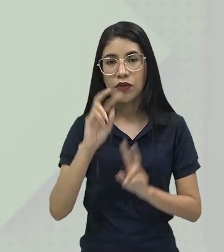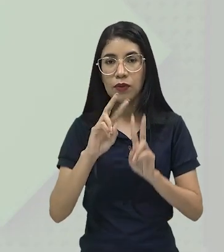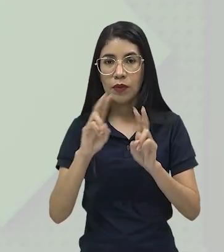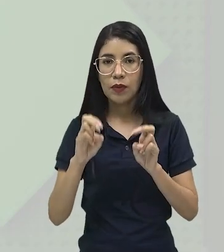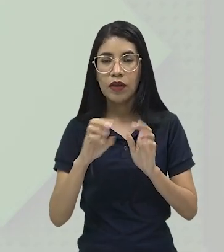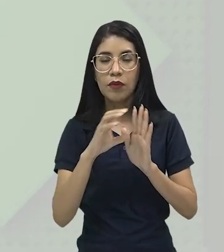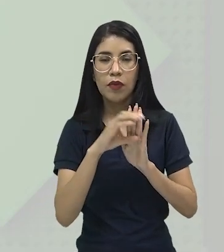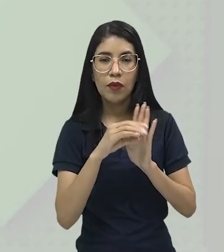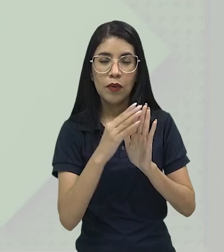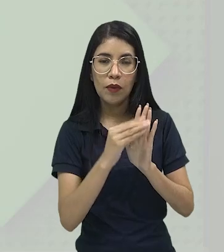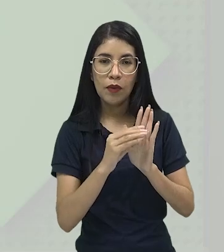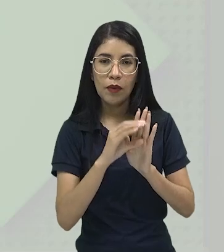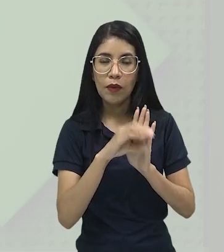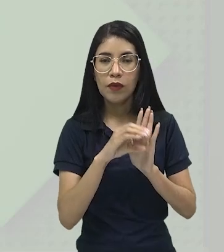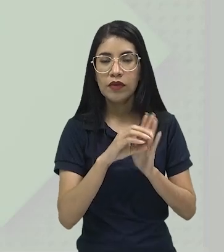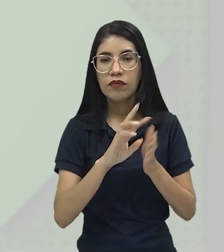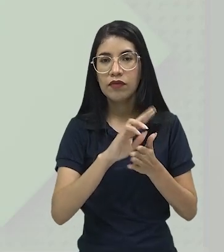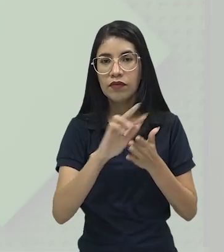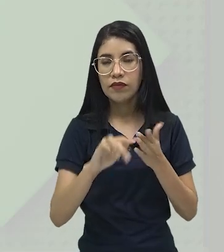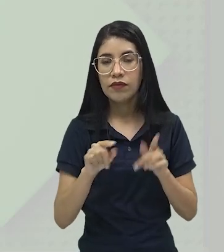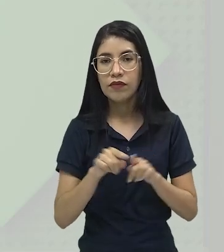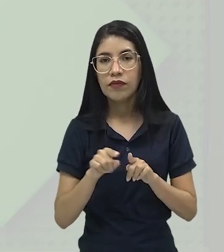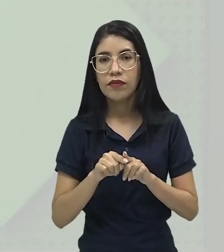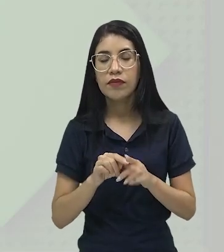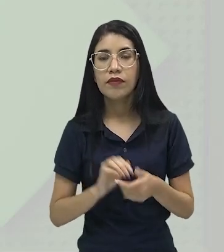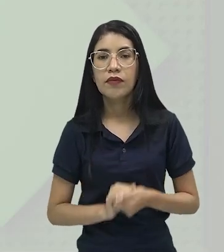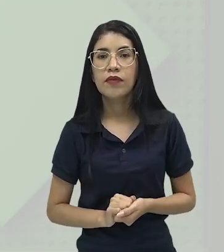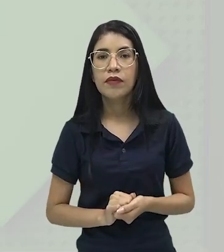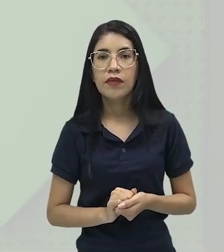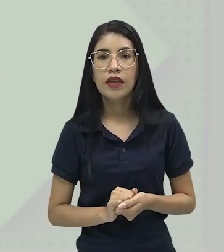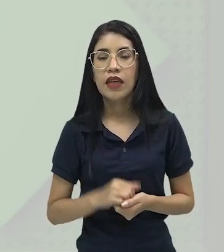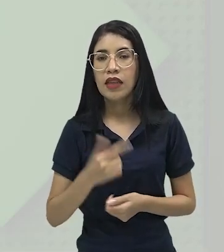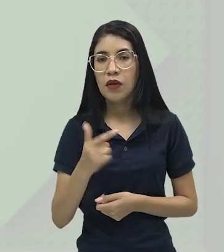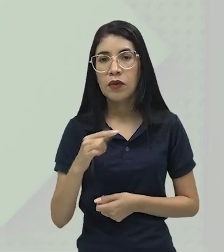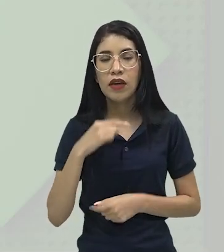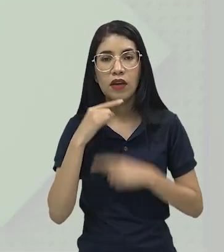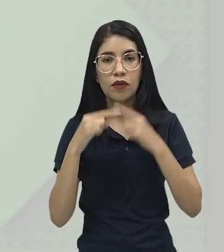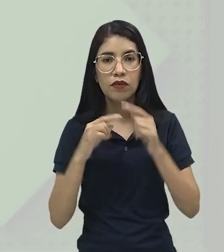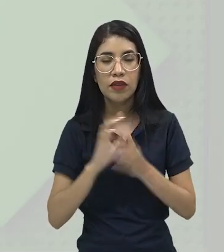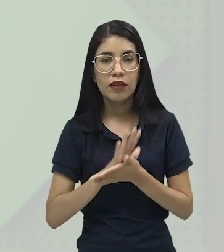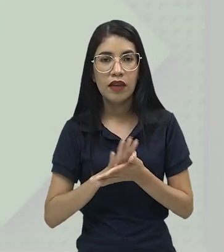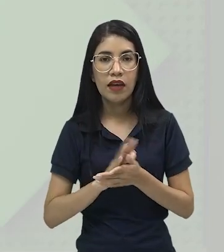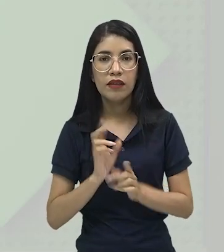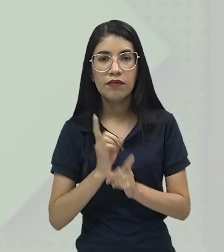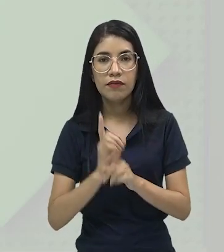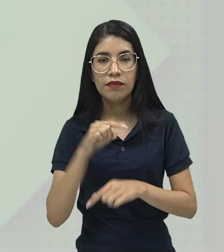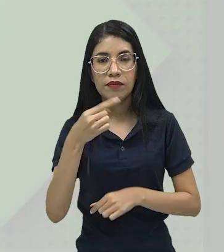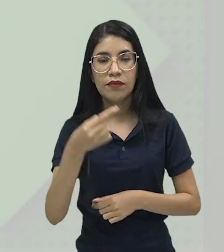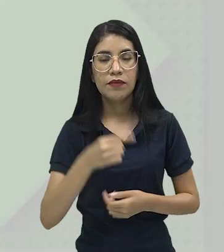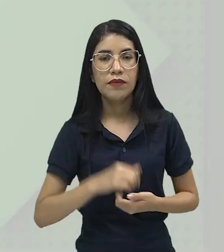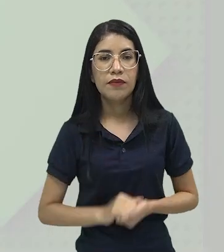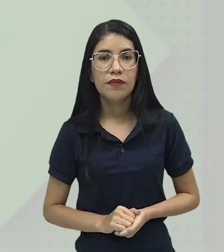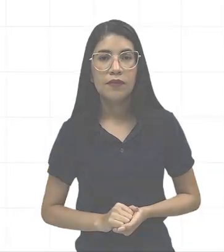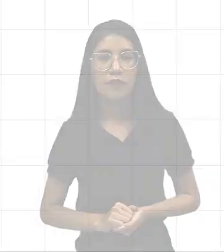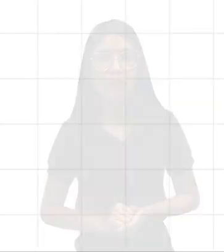esses conceitos, tenha entendido corretamente, não tenha restado aí nenhuma dúvida. Então até a próxima.